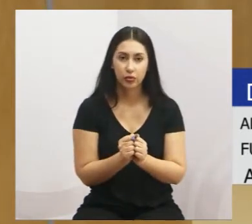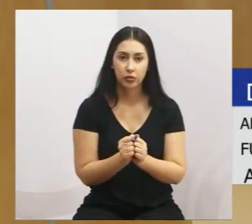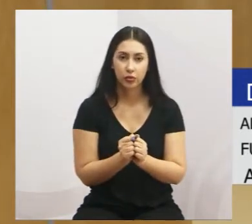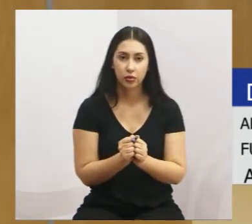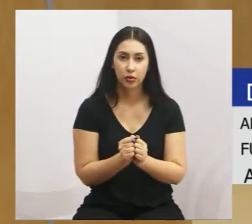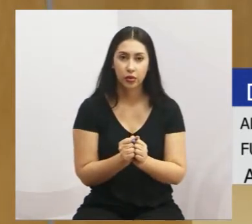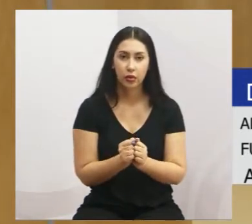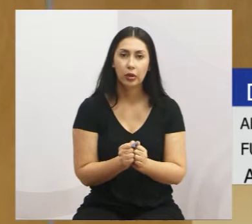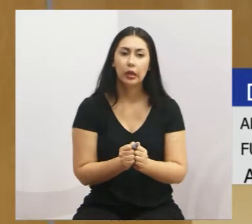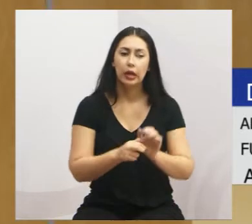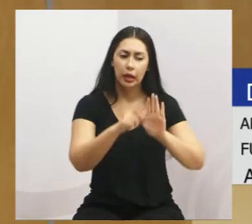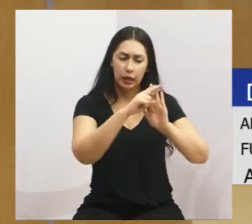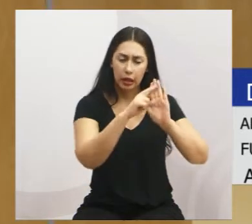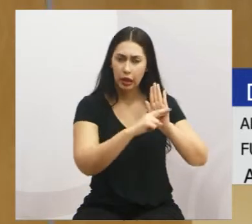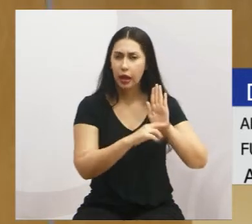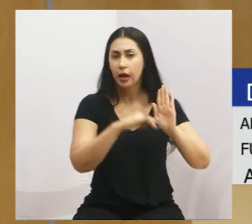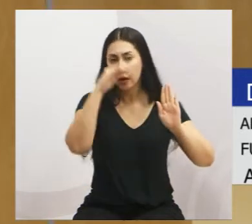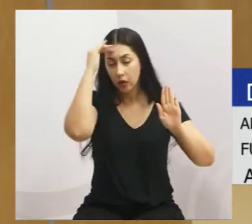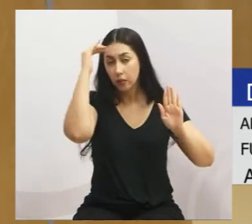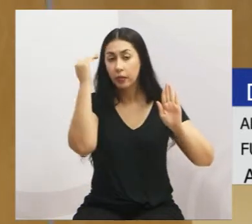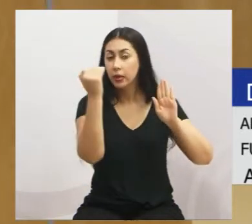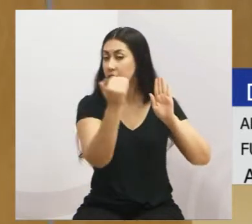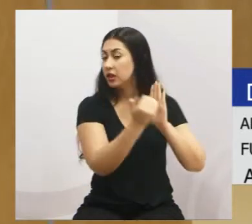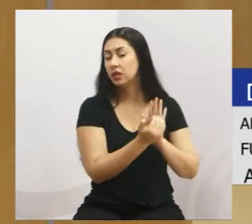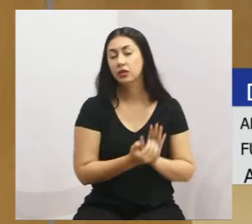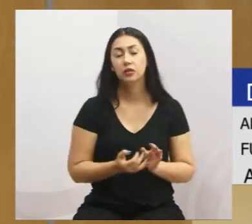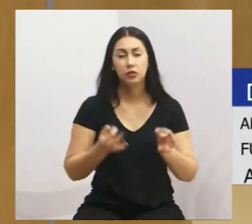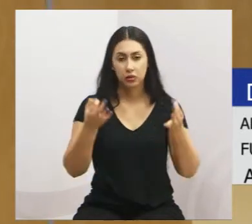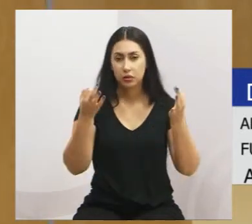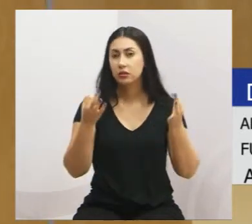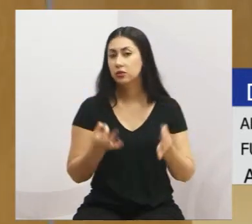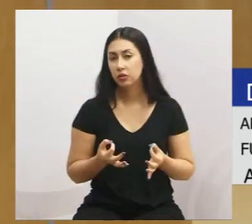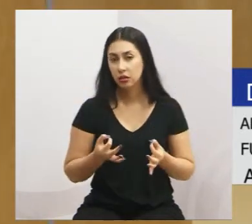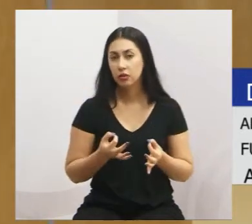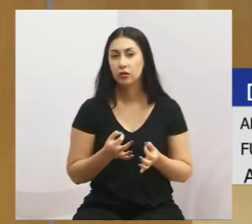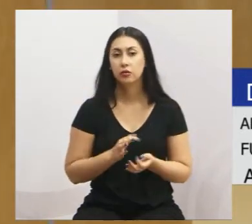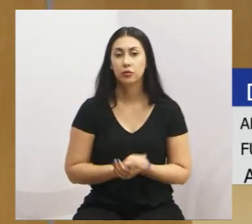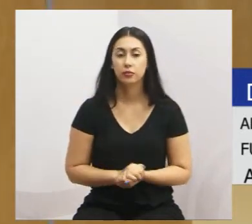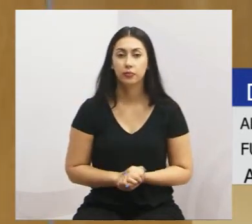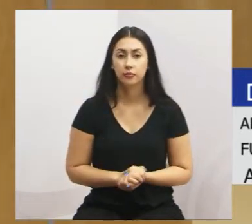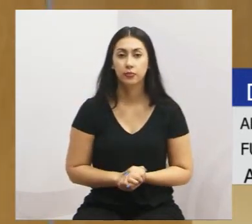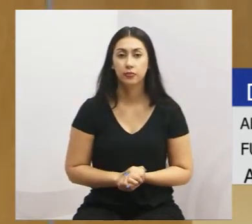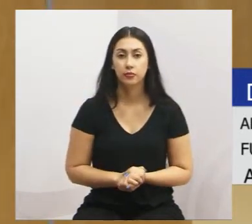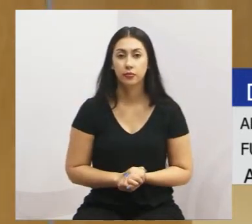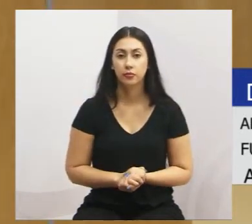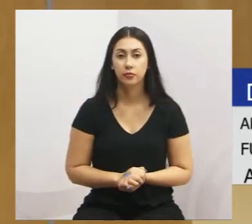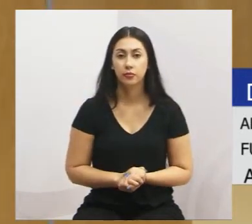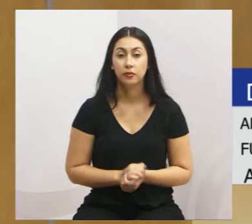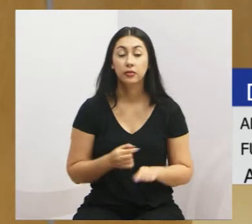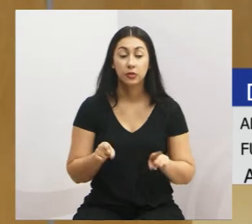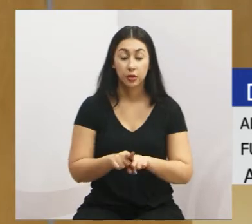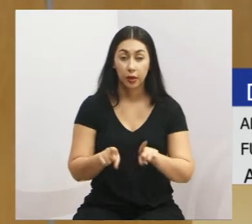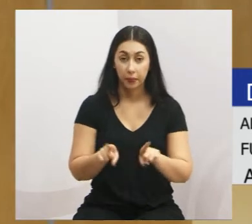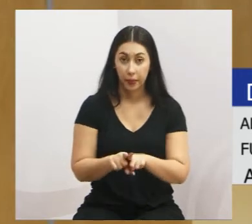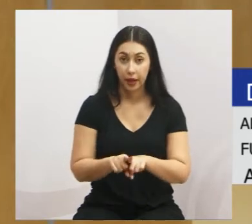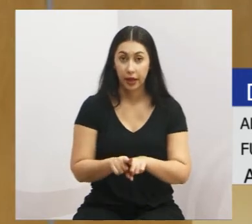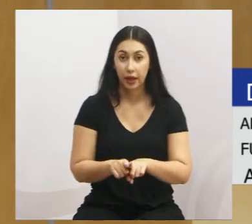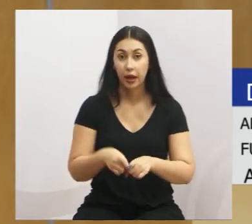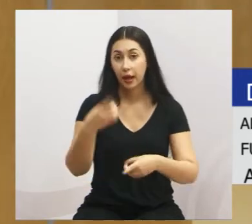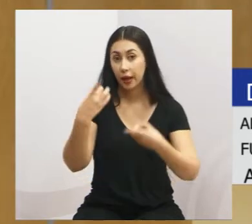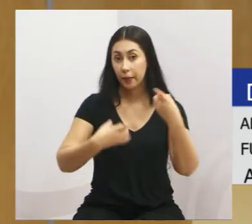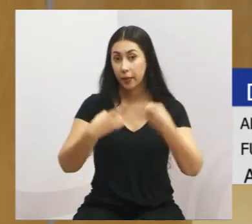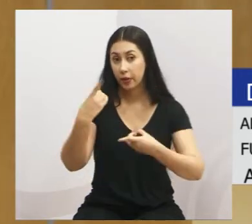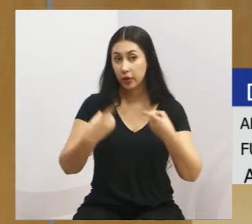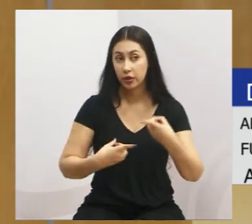em conformidade com as normas e diretrizes gerais da Política Municipal de Habitação, incluída a Política Municipal